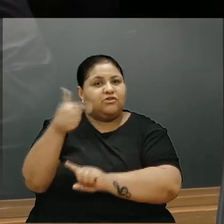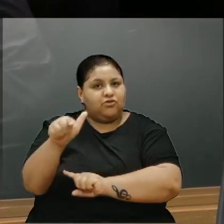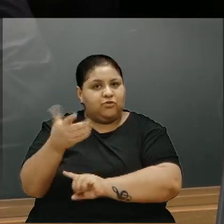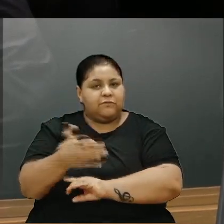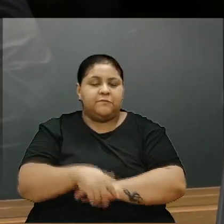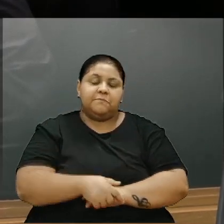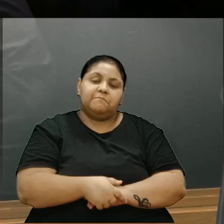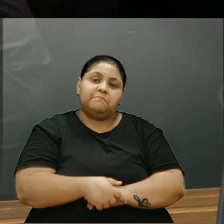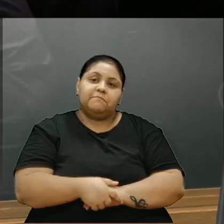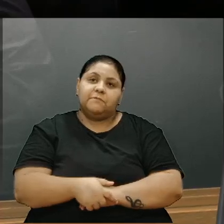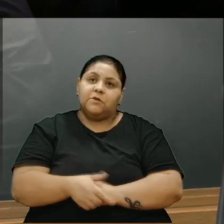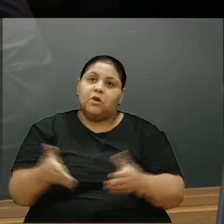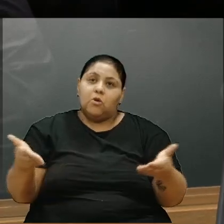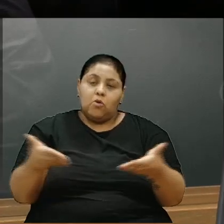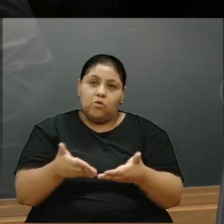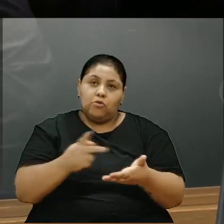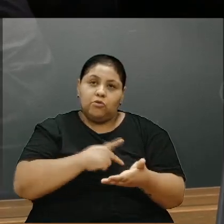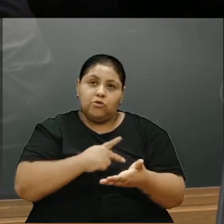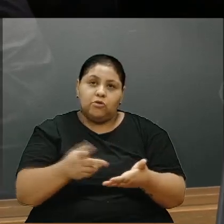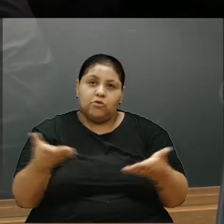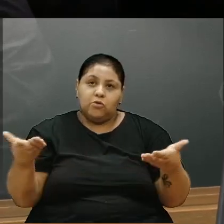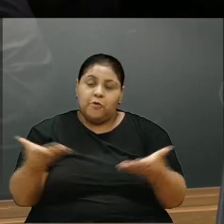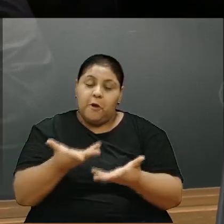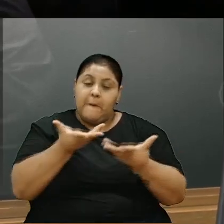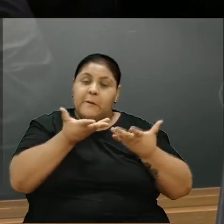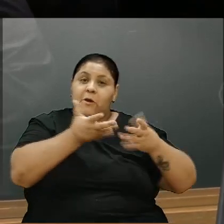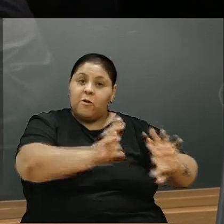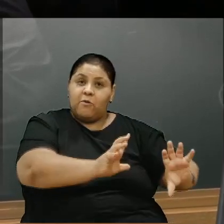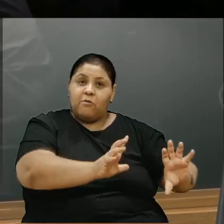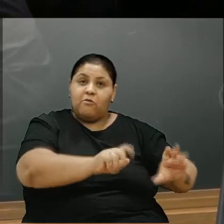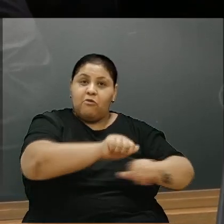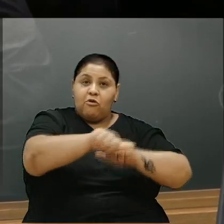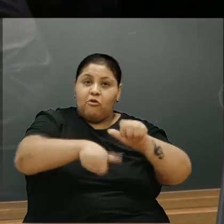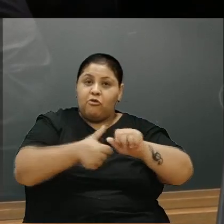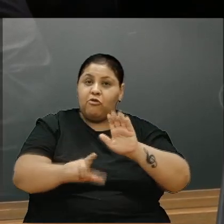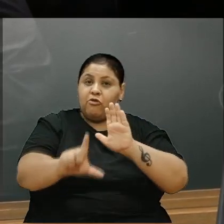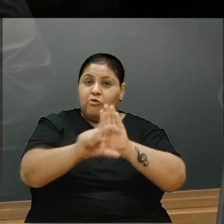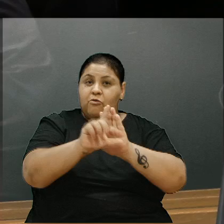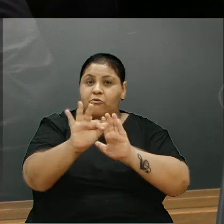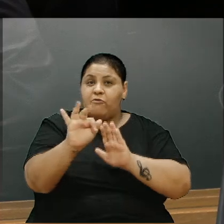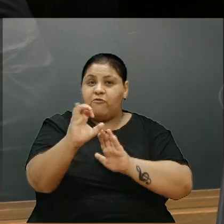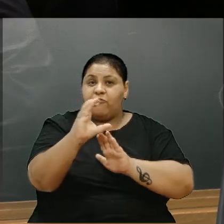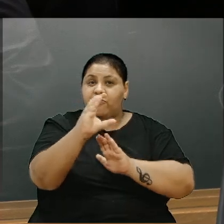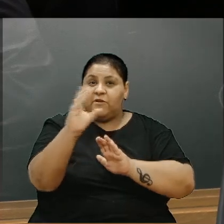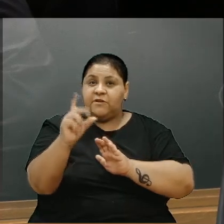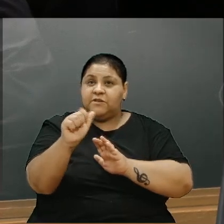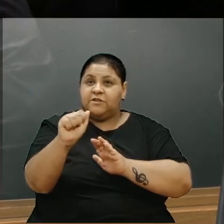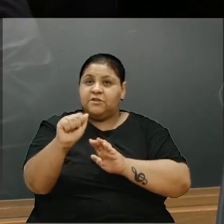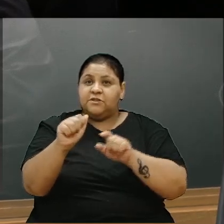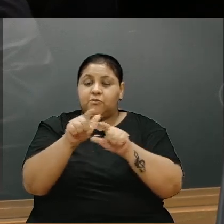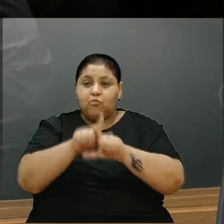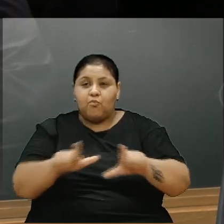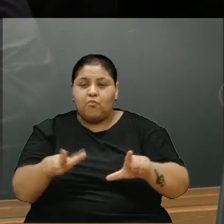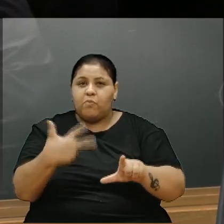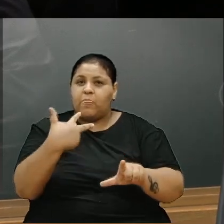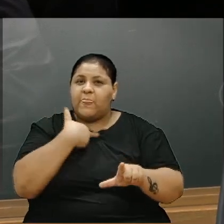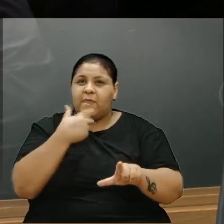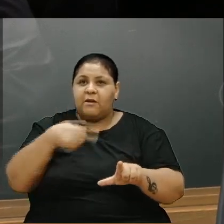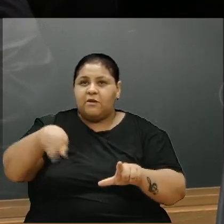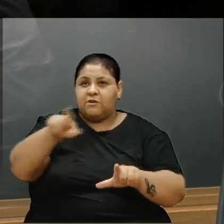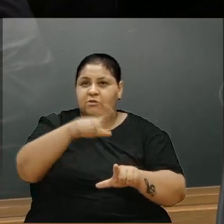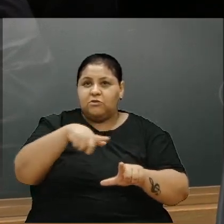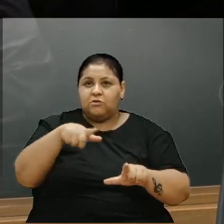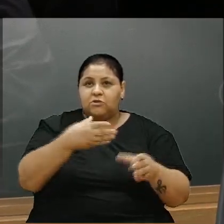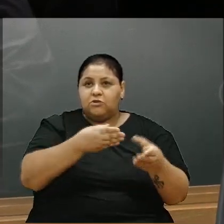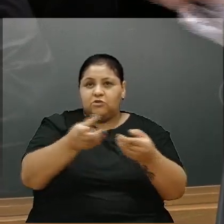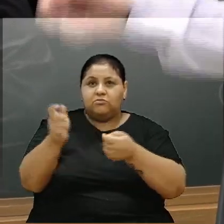Então, nesse pequeno expediente, presidente, fica o meu repúdio à alteração da lei do ficha limpa. Não é possível que nós, depois de tanto